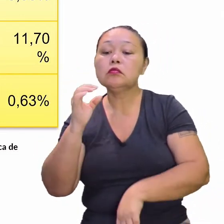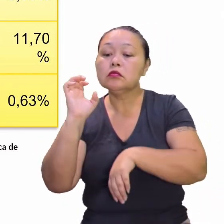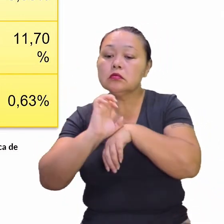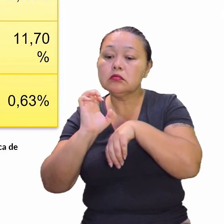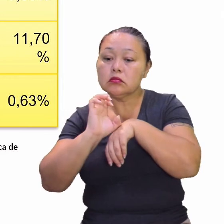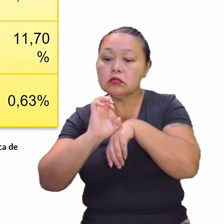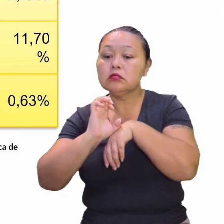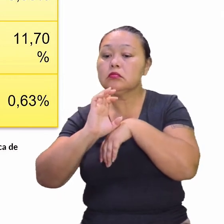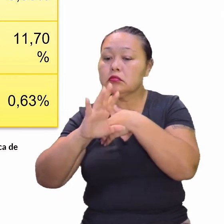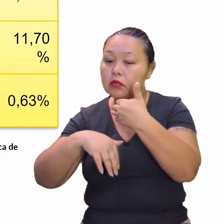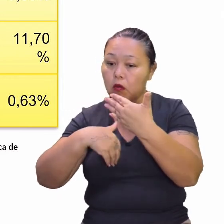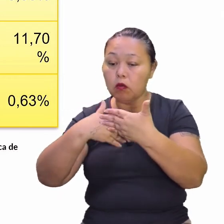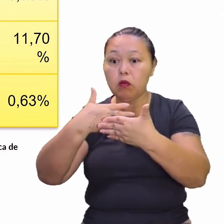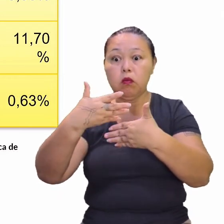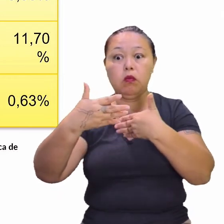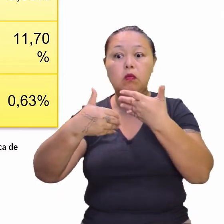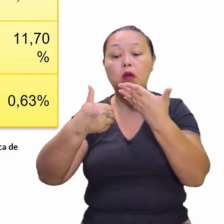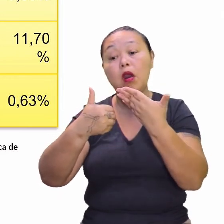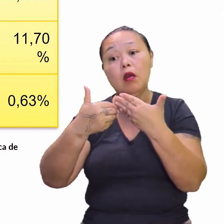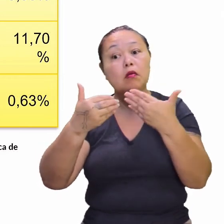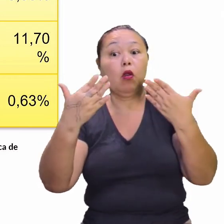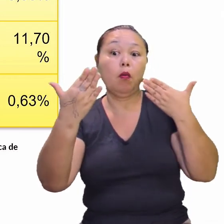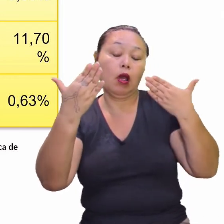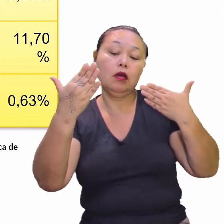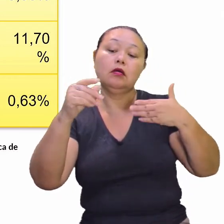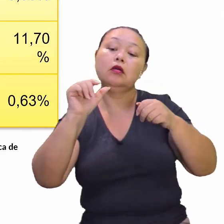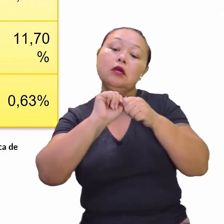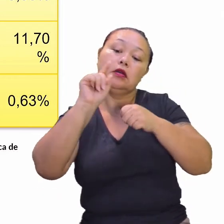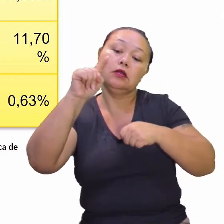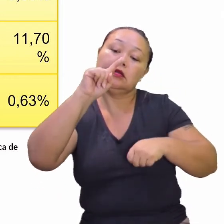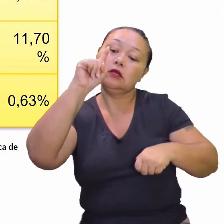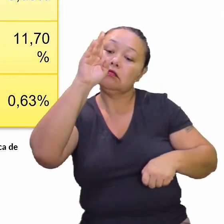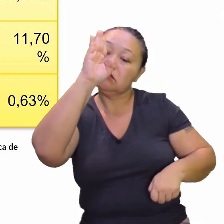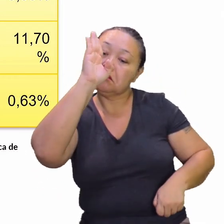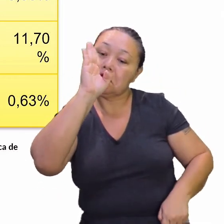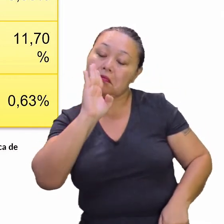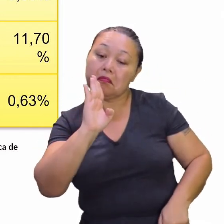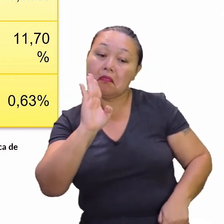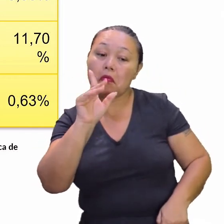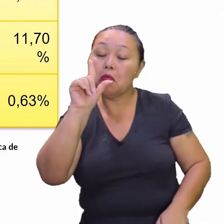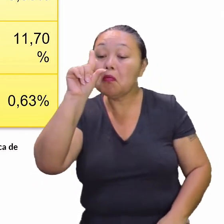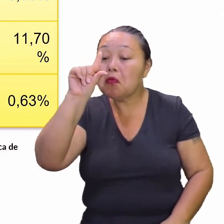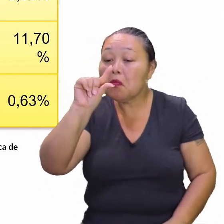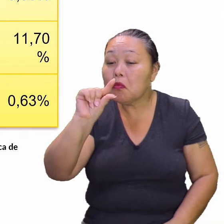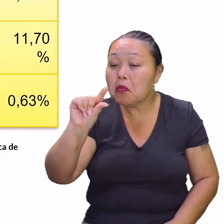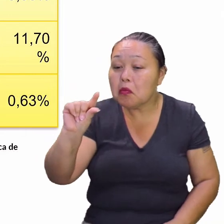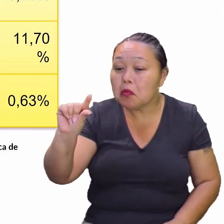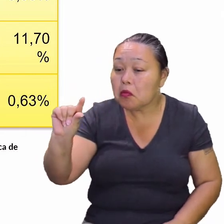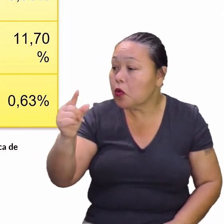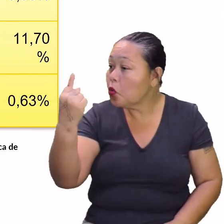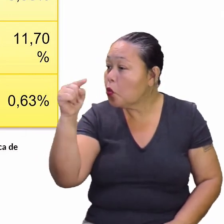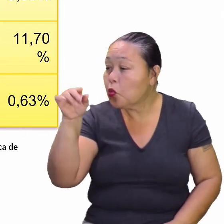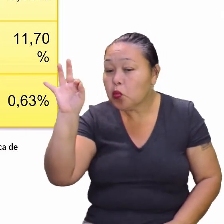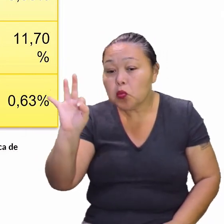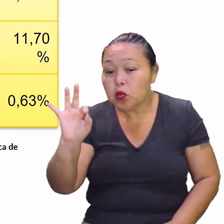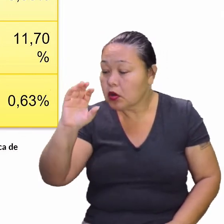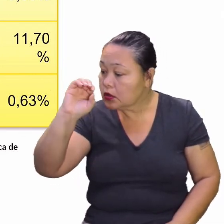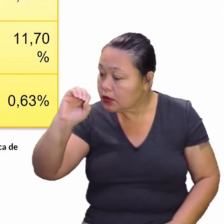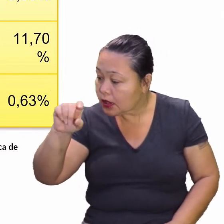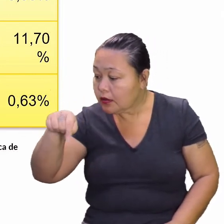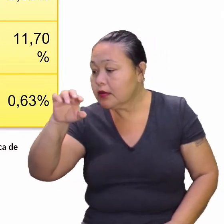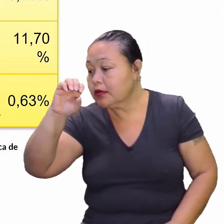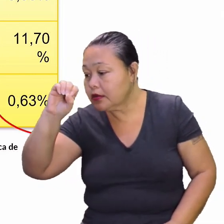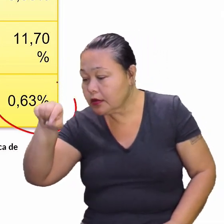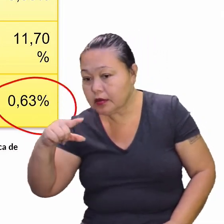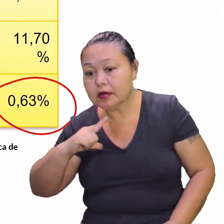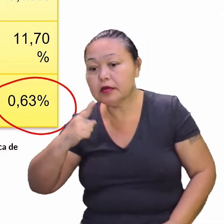estado pujante, a nível Brasil, o nosso PIB não chega nem a 1%. Exatamente. Olha só, tudo 0, alguma coisa. E